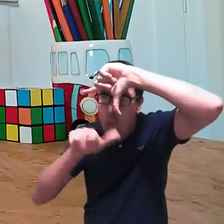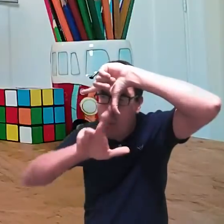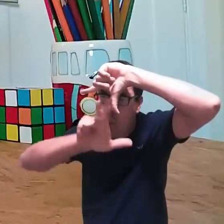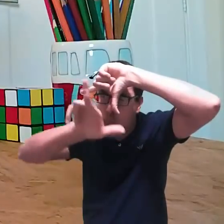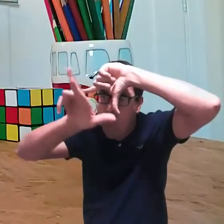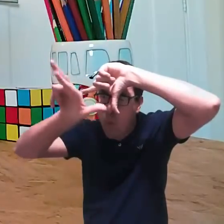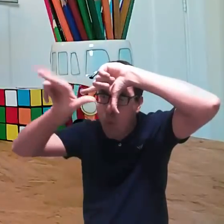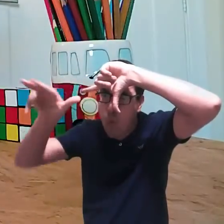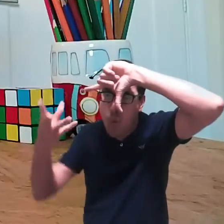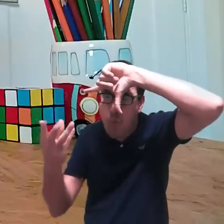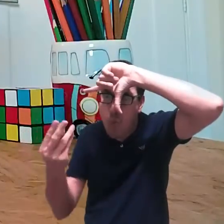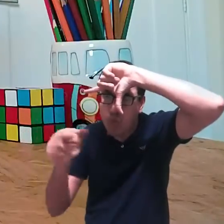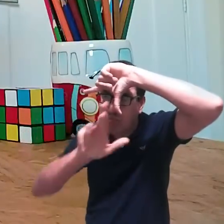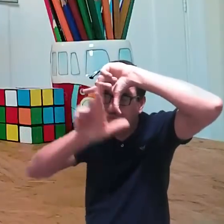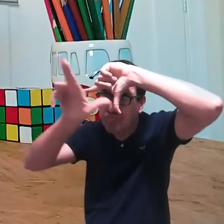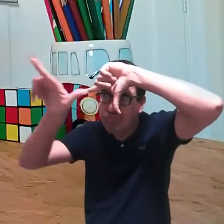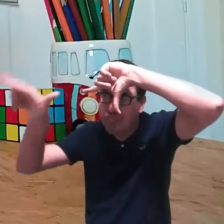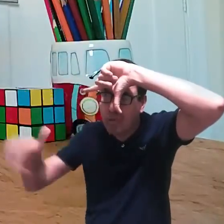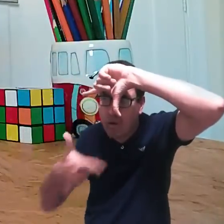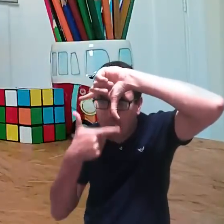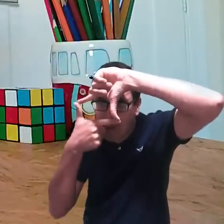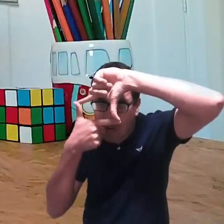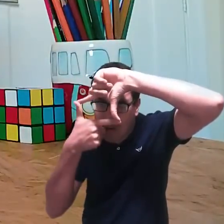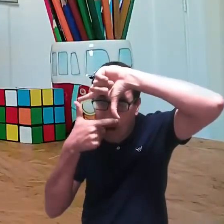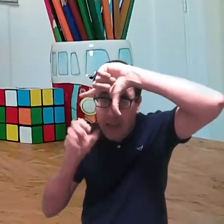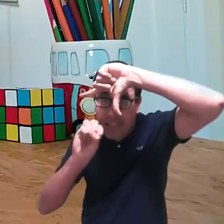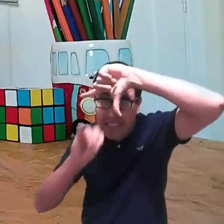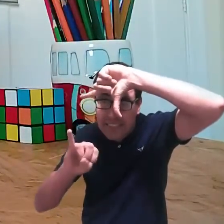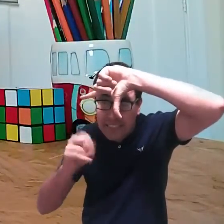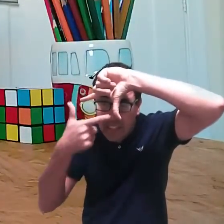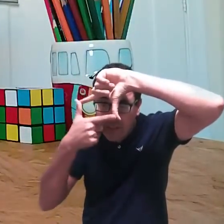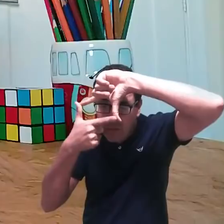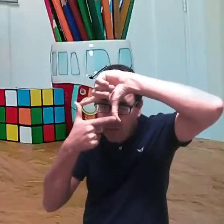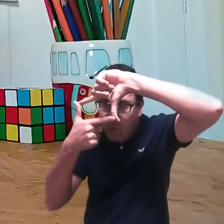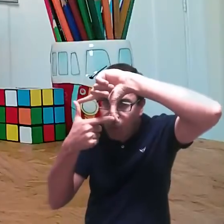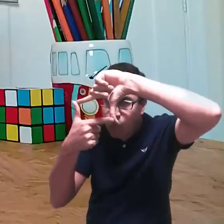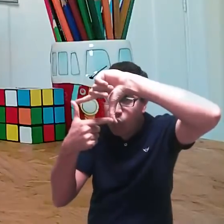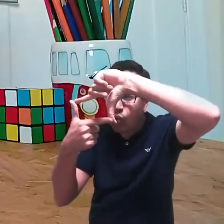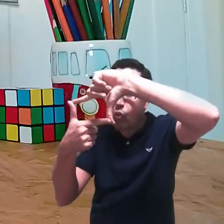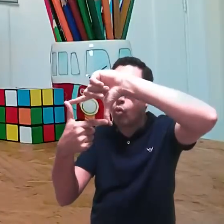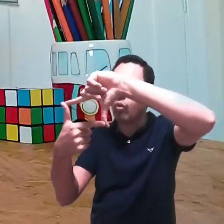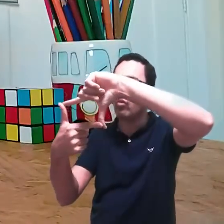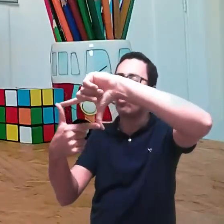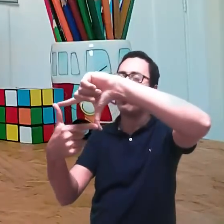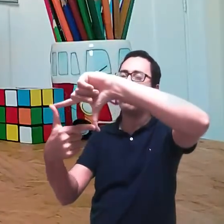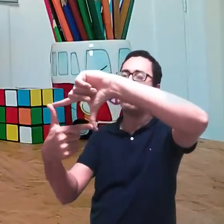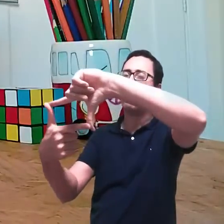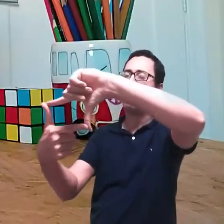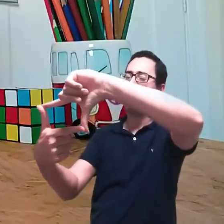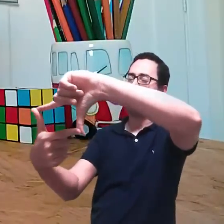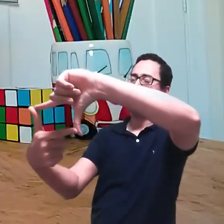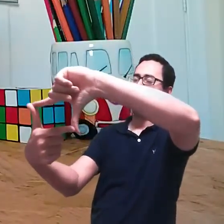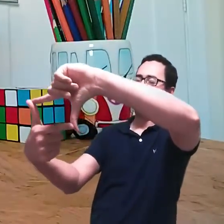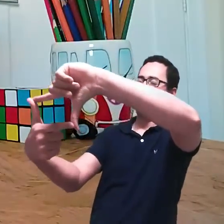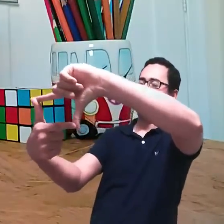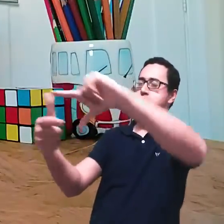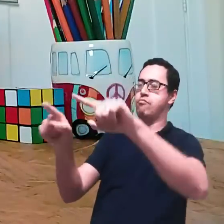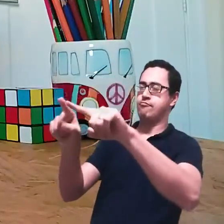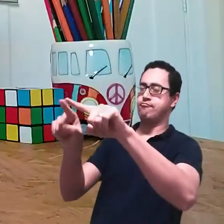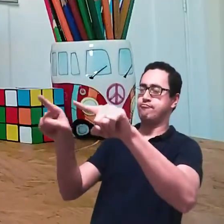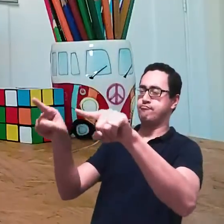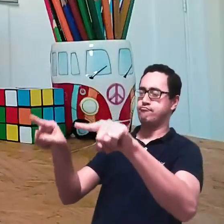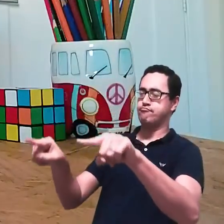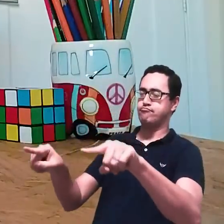vai distanciando de você e olhando lá no meio, você consegue focar. É como se fosse a câmera de uma